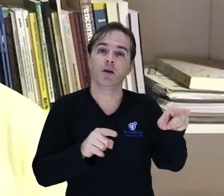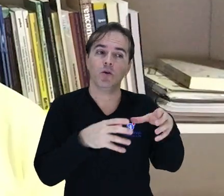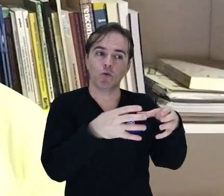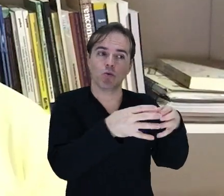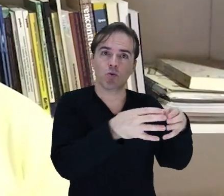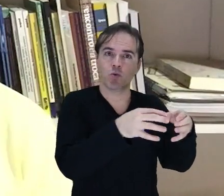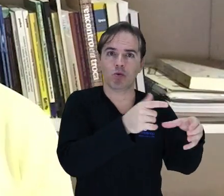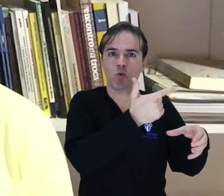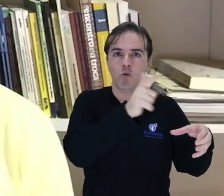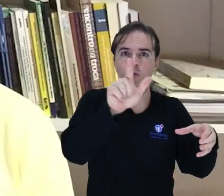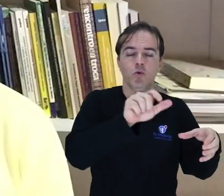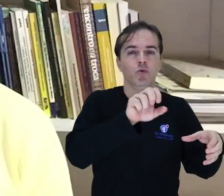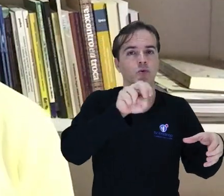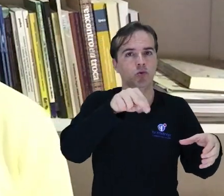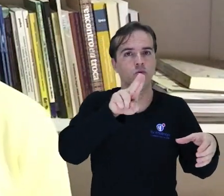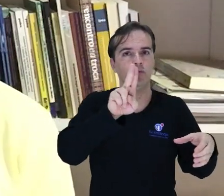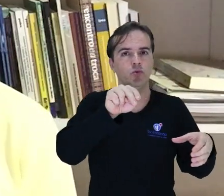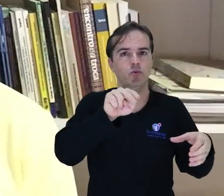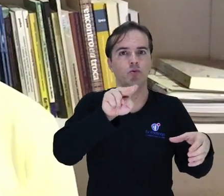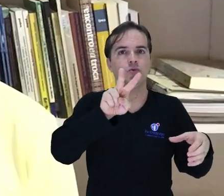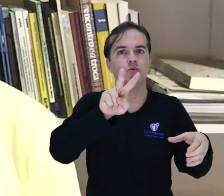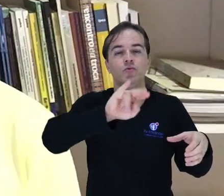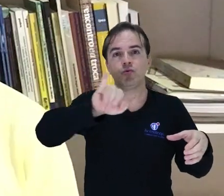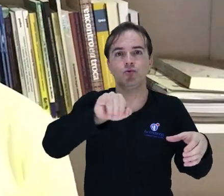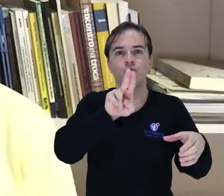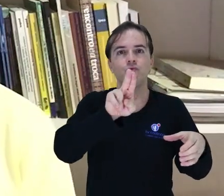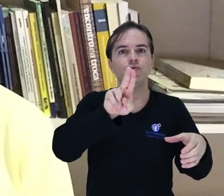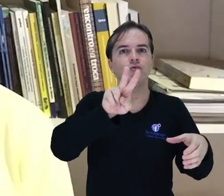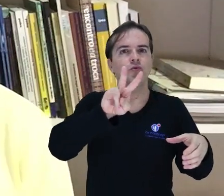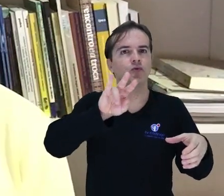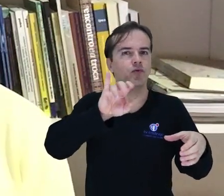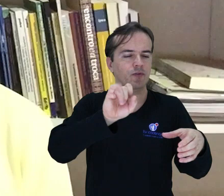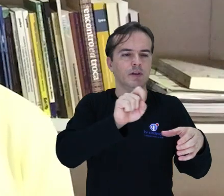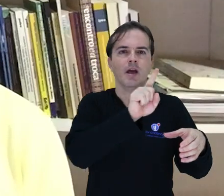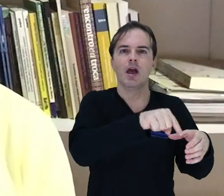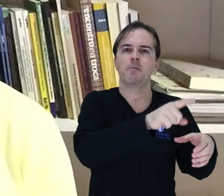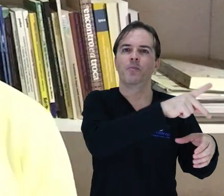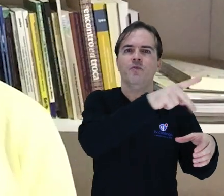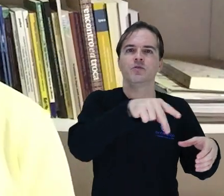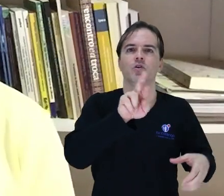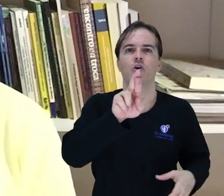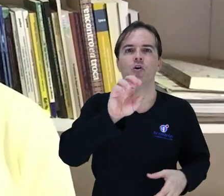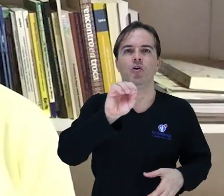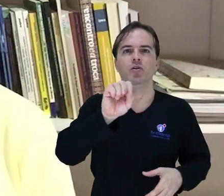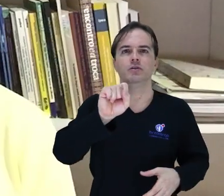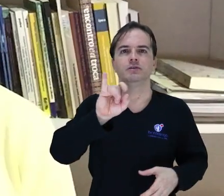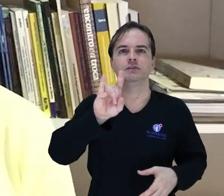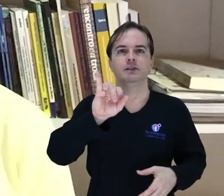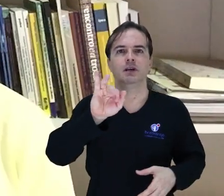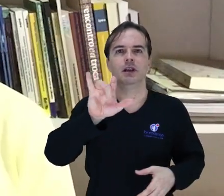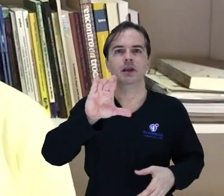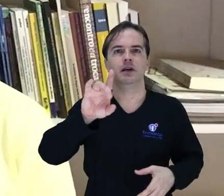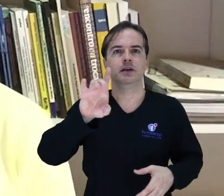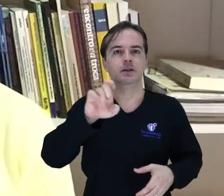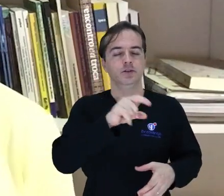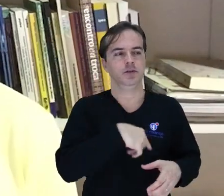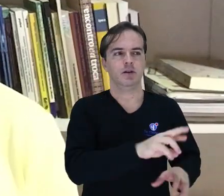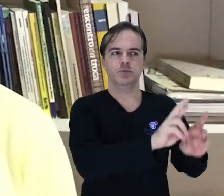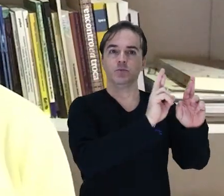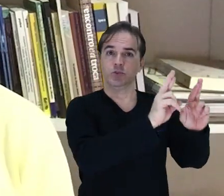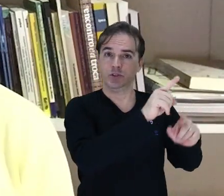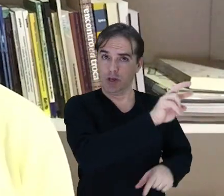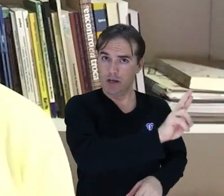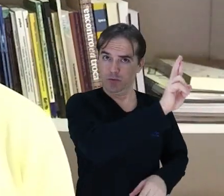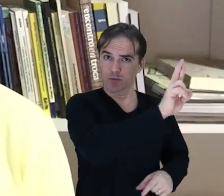em Juventudes, o NUJUVES, que é liderado pela professora Rosicleide Melo, e eu estou na vice-liderança. Também